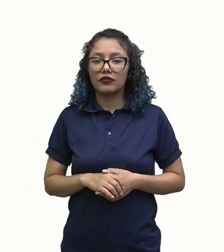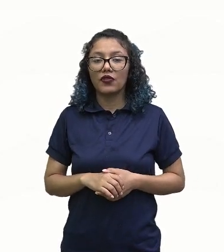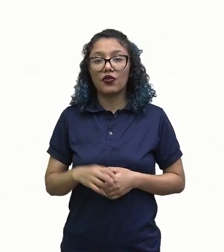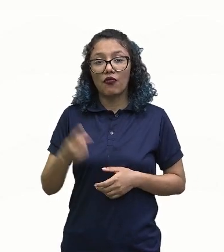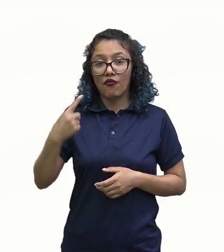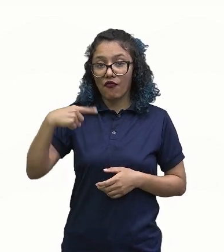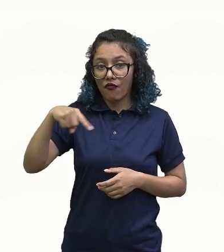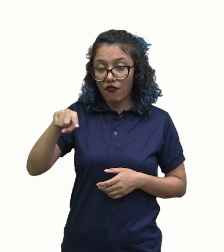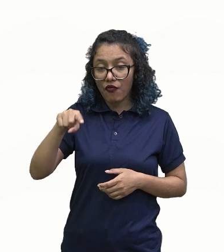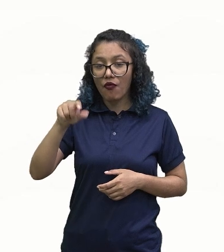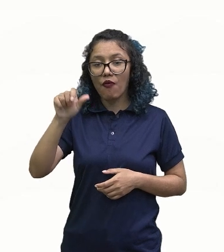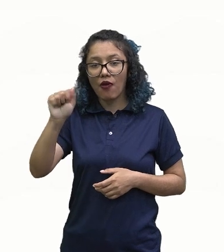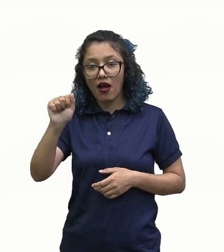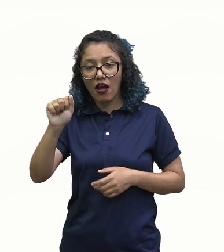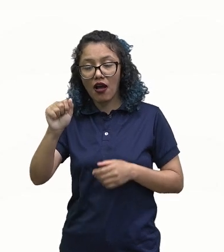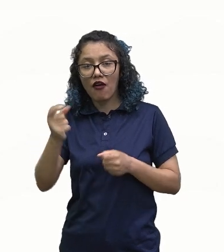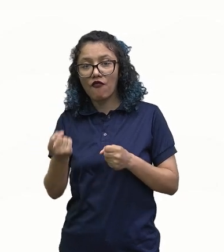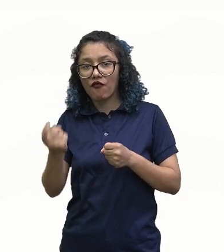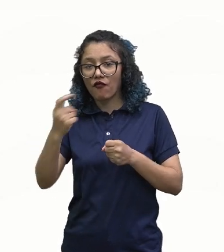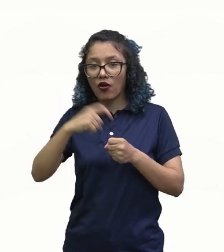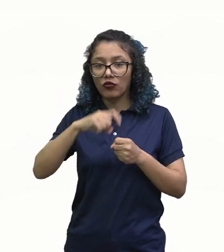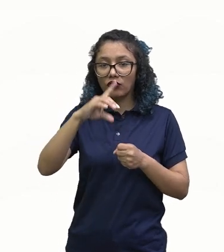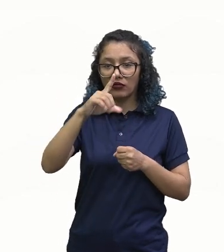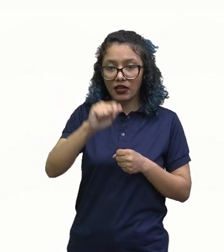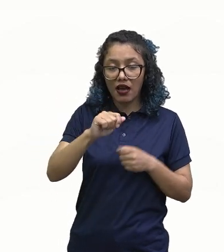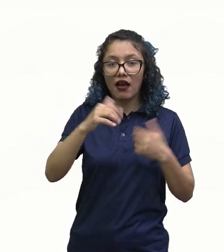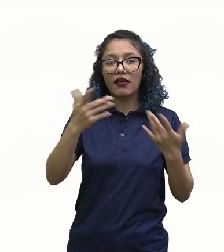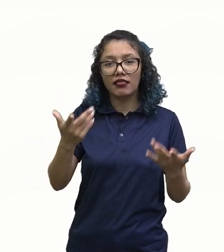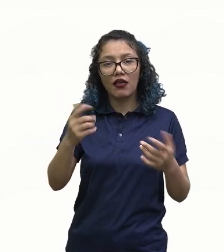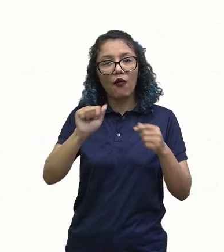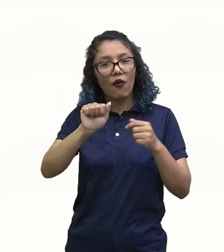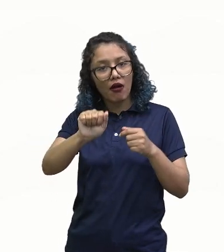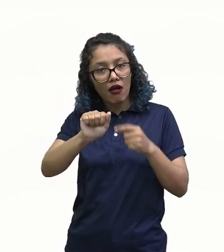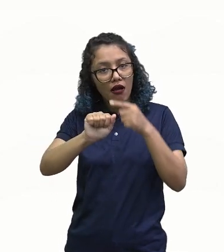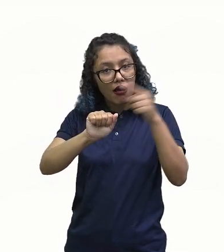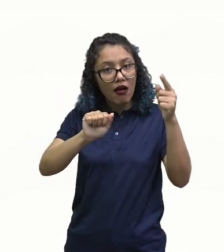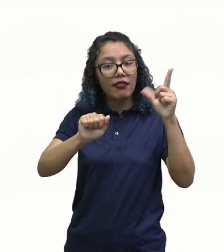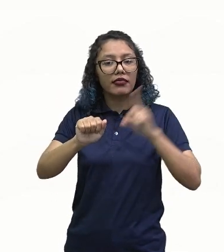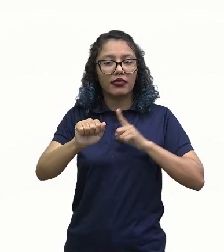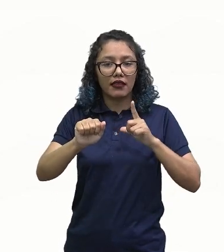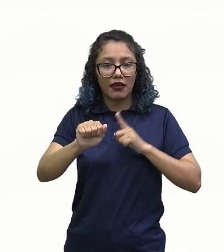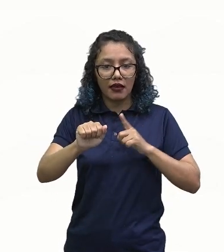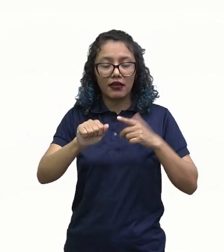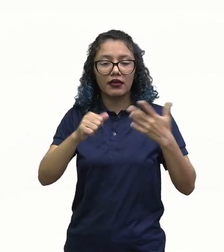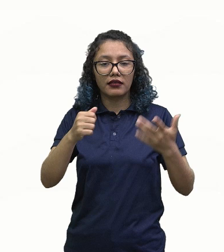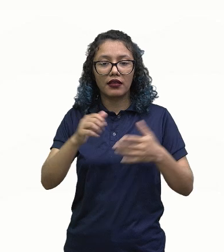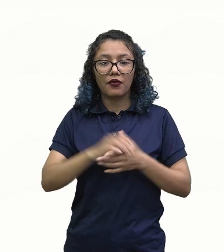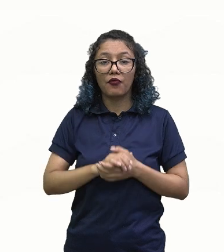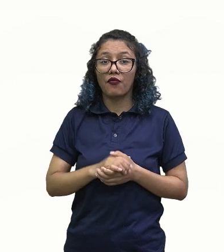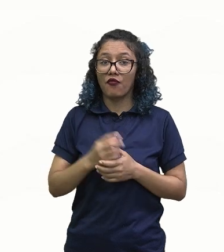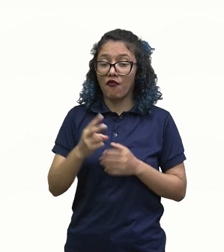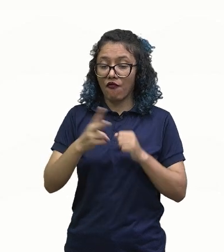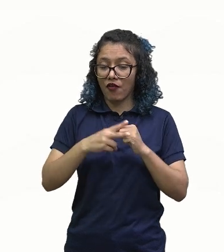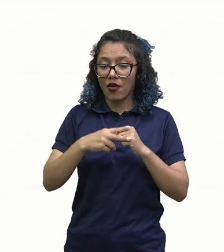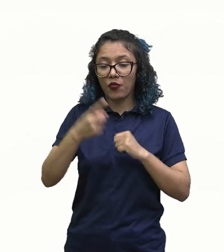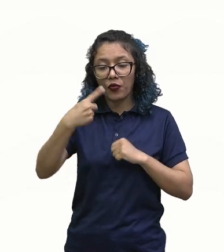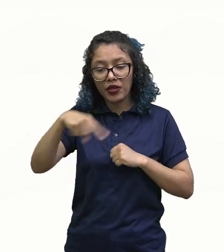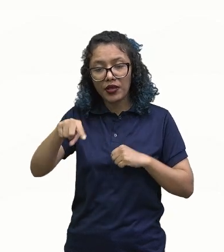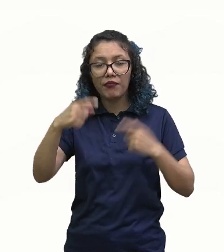vou a, volto da, crase a. Então, observe que o verbo ir, ele pede uma preposição